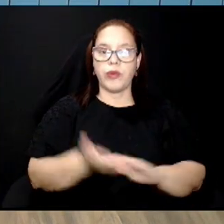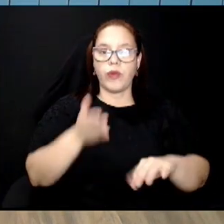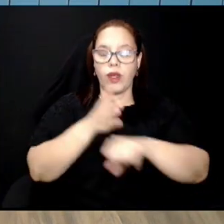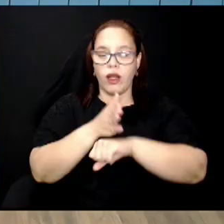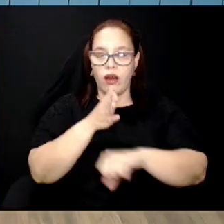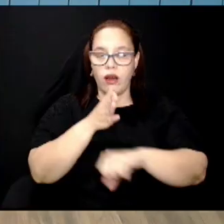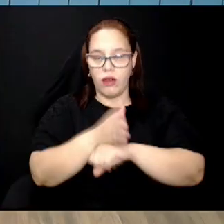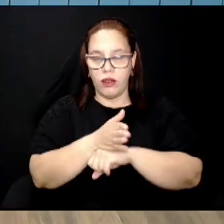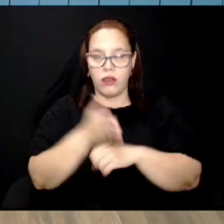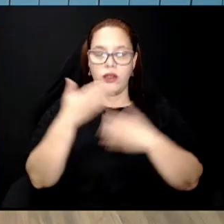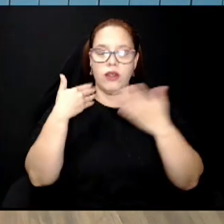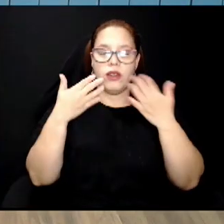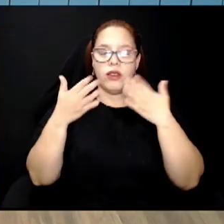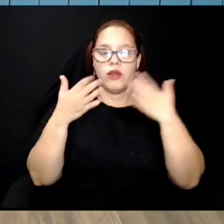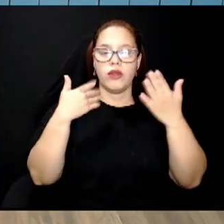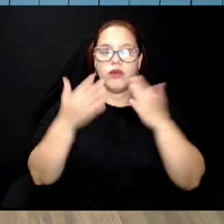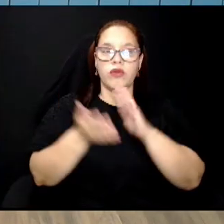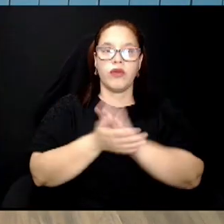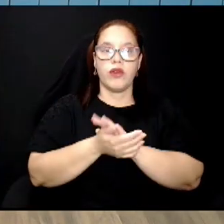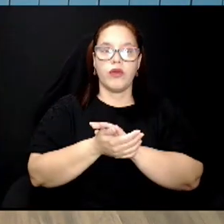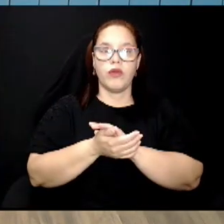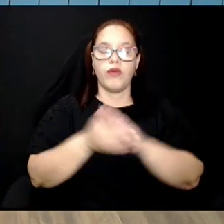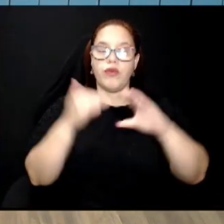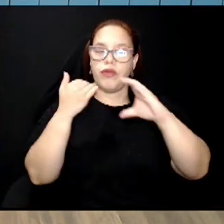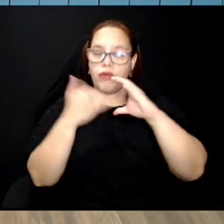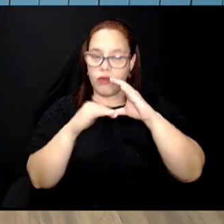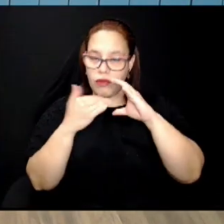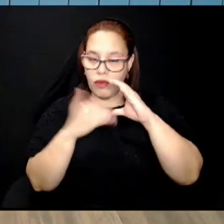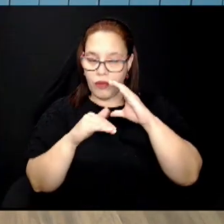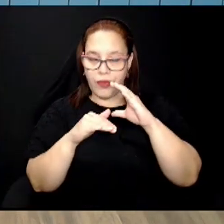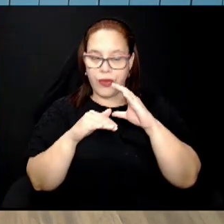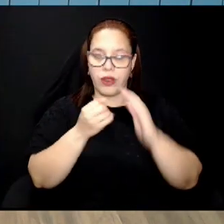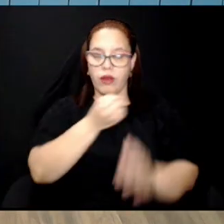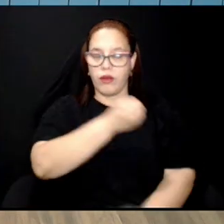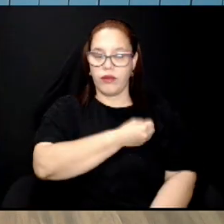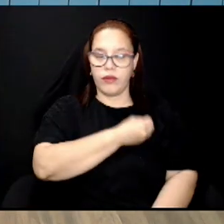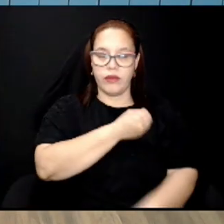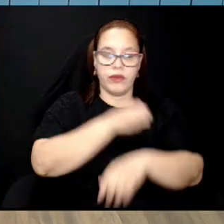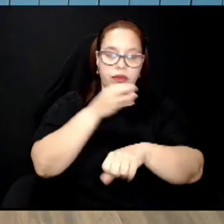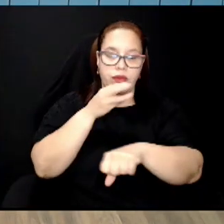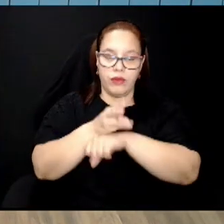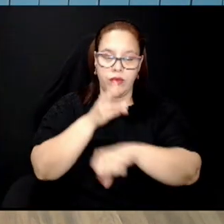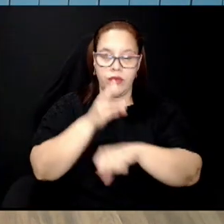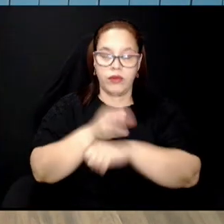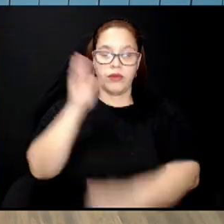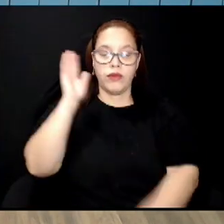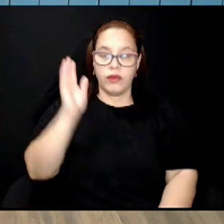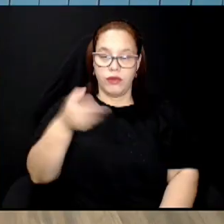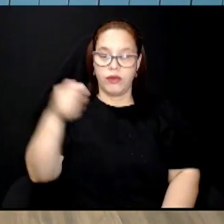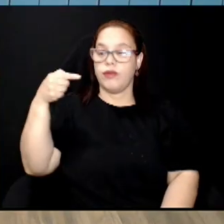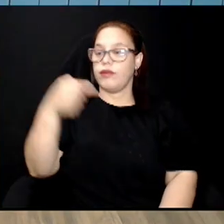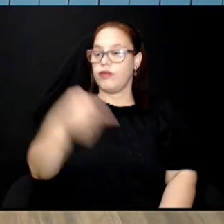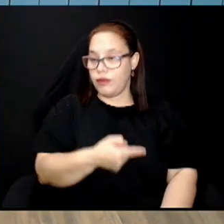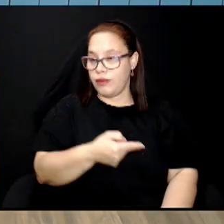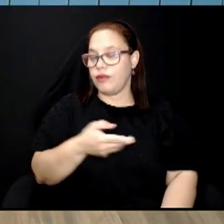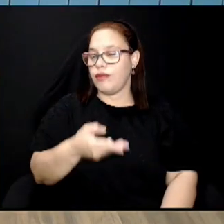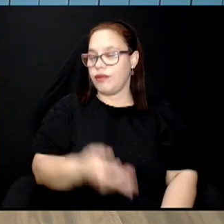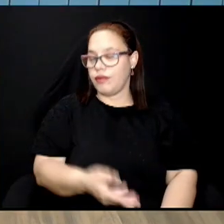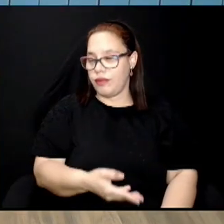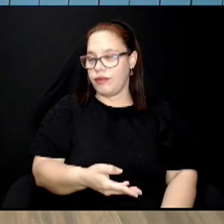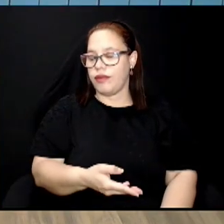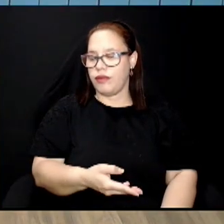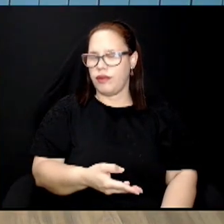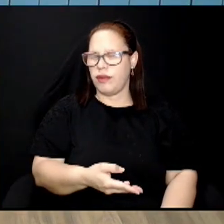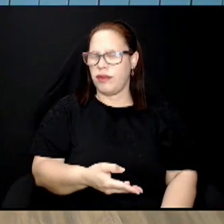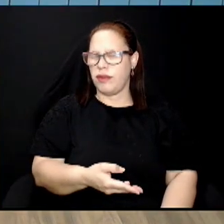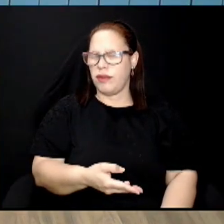Vamos conversar, envie a sua mensagem para o número do nosso WhatsApp, que já aparece aqui embaixo da sua tela. 19 é o